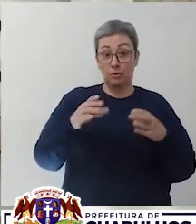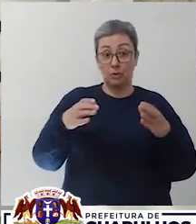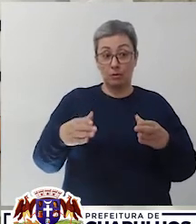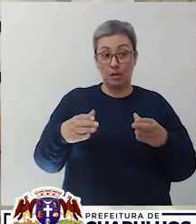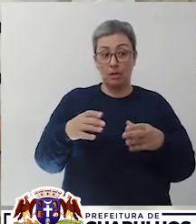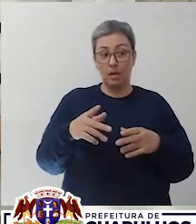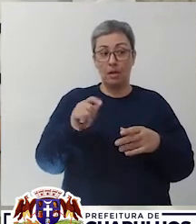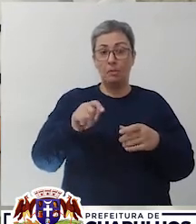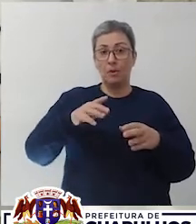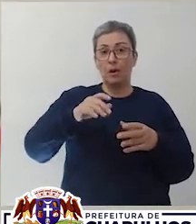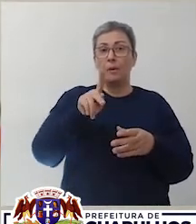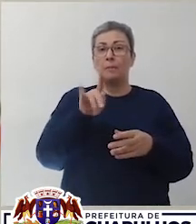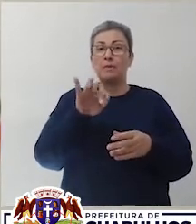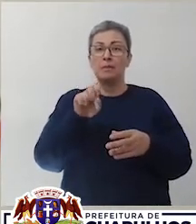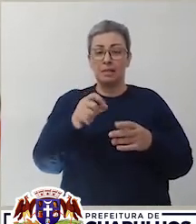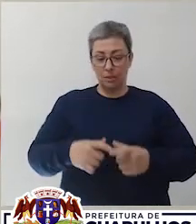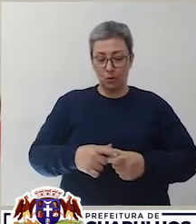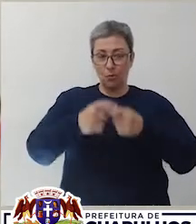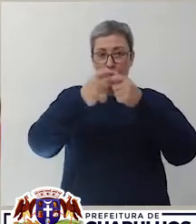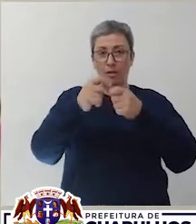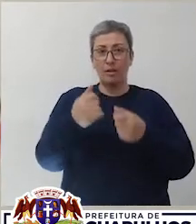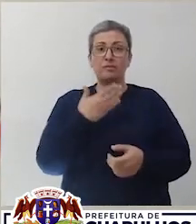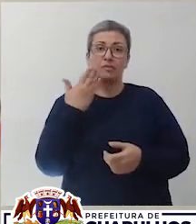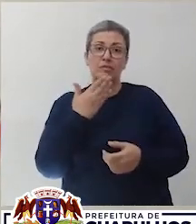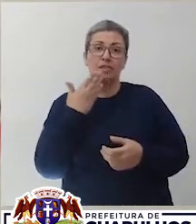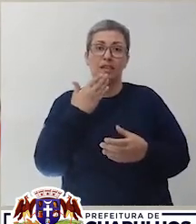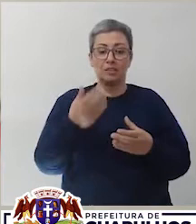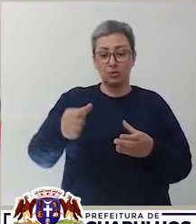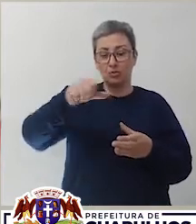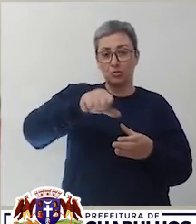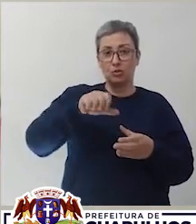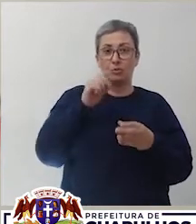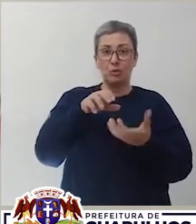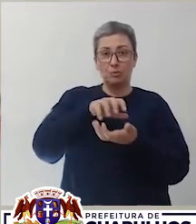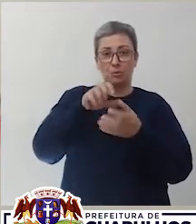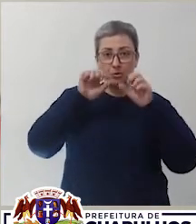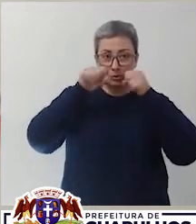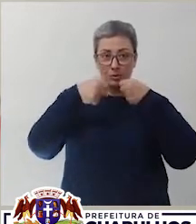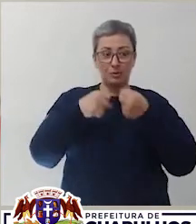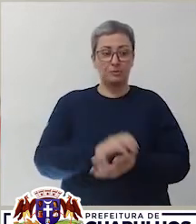Aqui foi usado uma forma piscina, né? Facilita pra gente colocar o curau aqui, né?